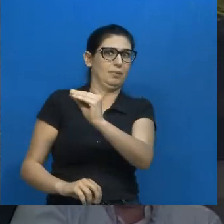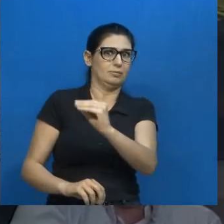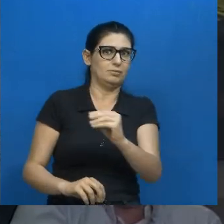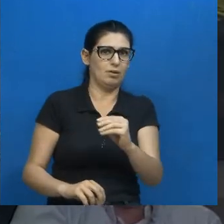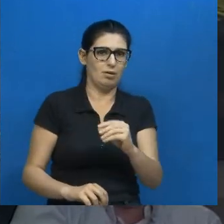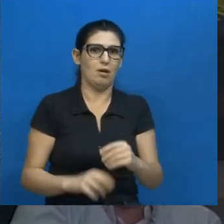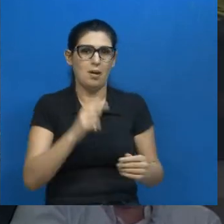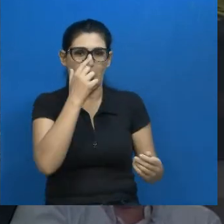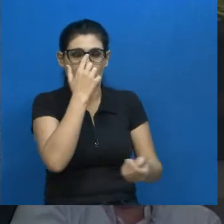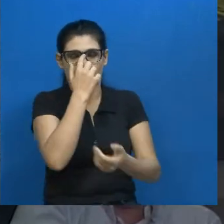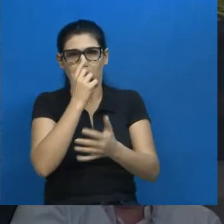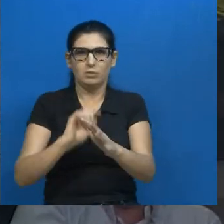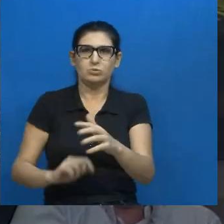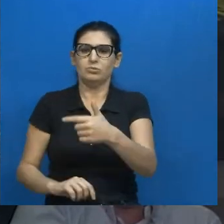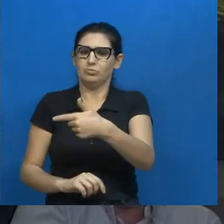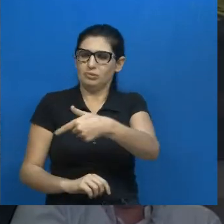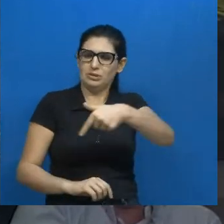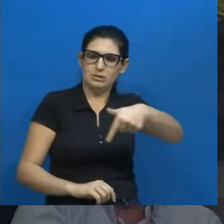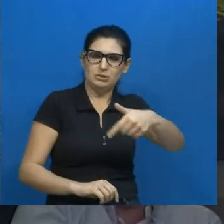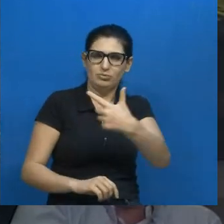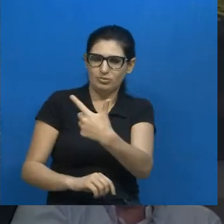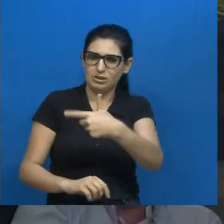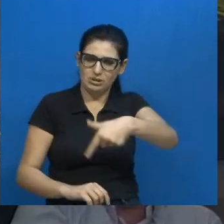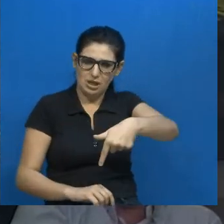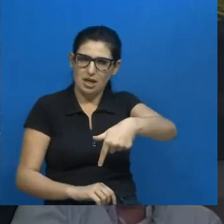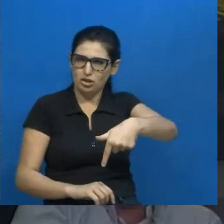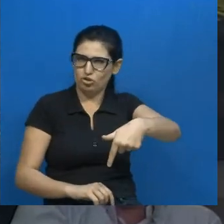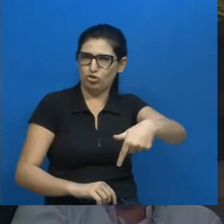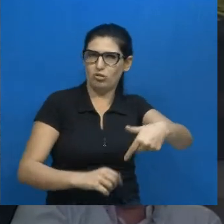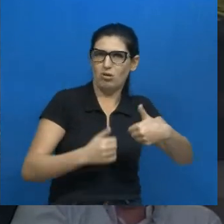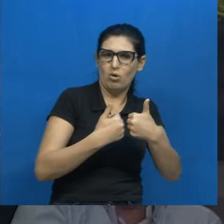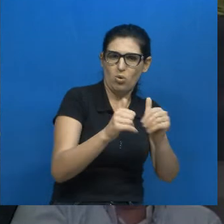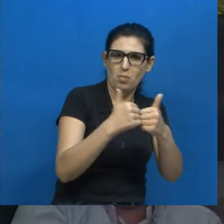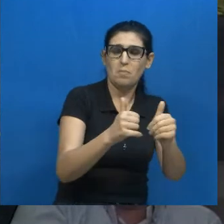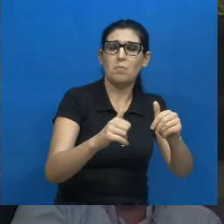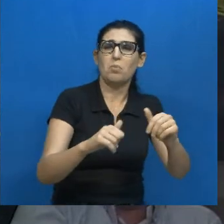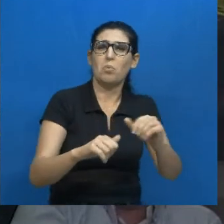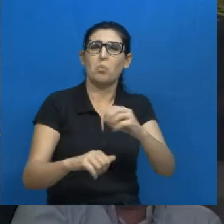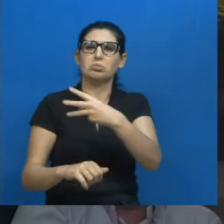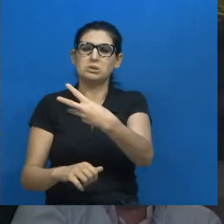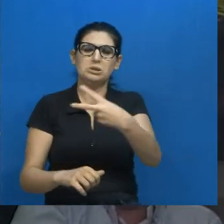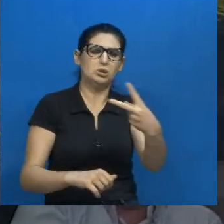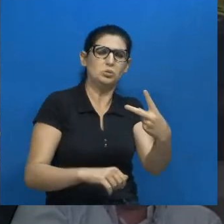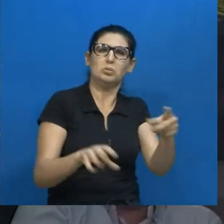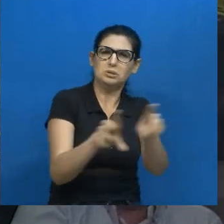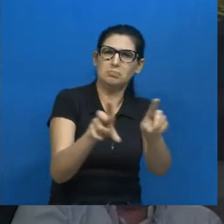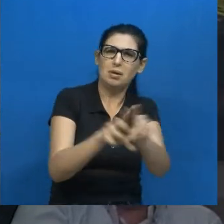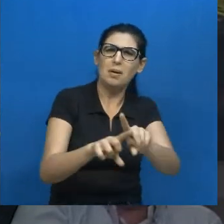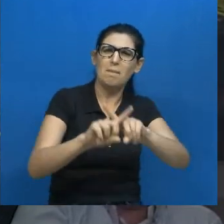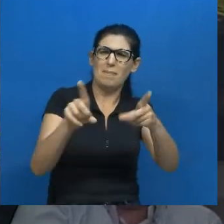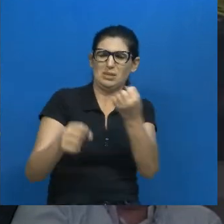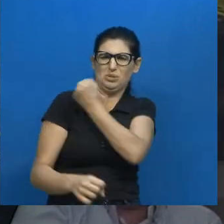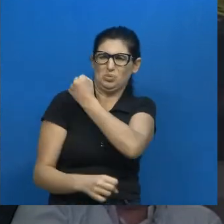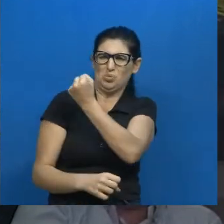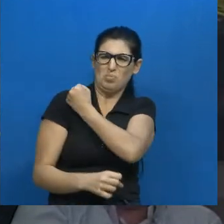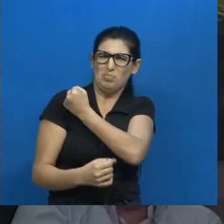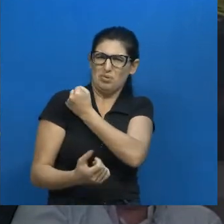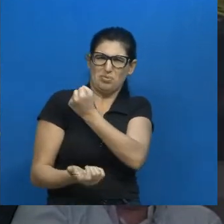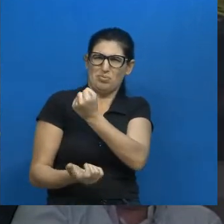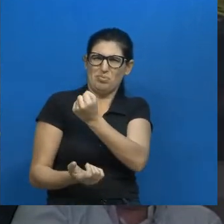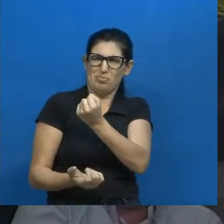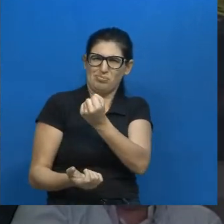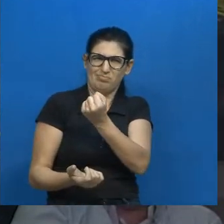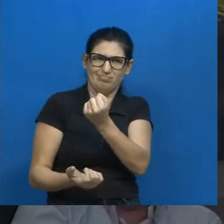informado 27, 32 carros, mas que, na prática, quem é usuário sabe que esse número é ilógico, não está